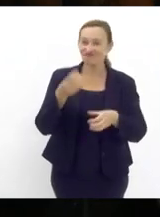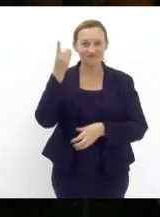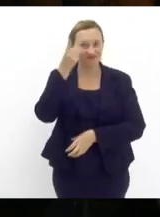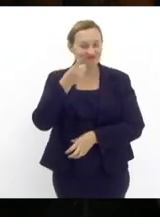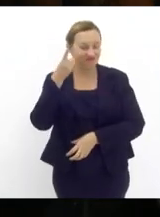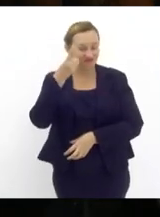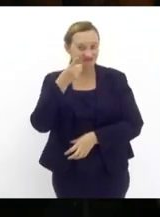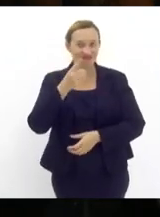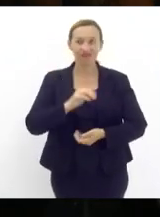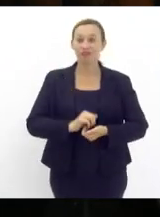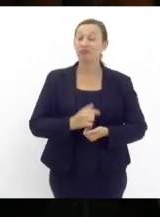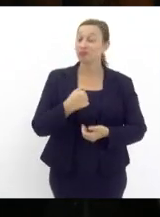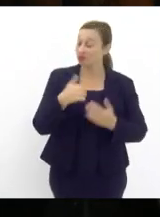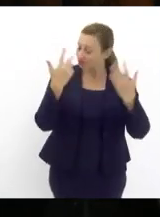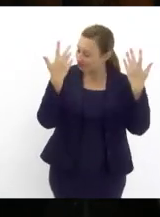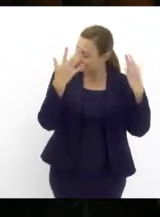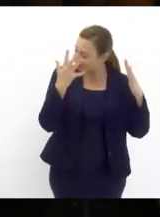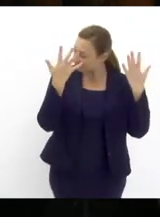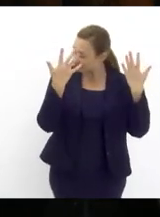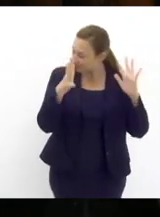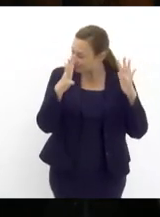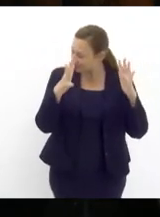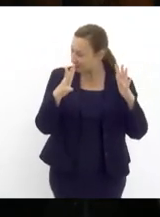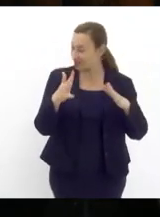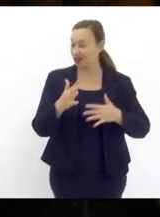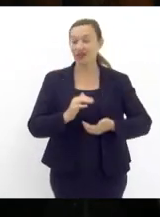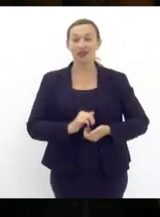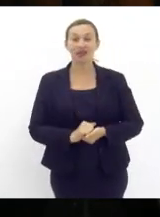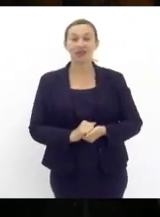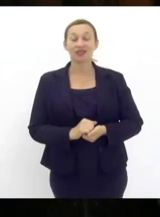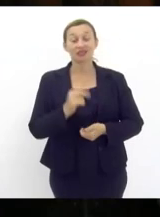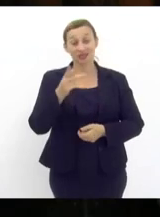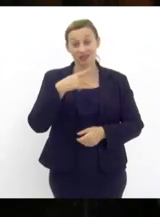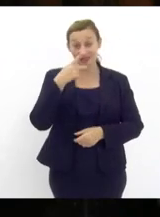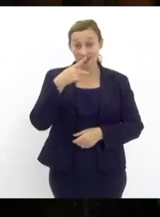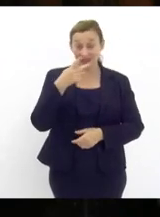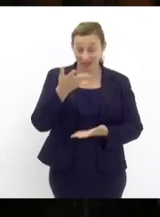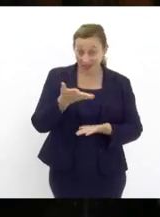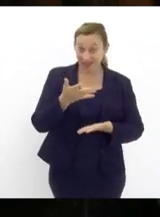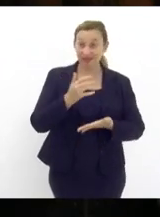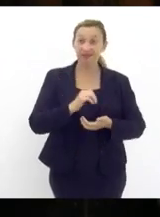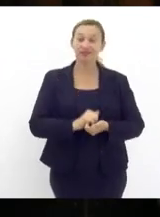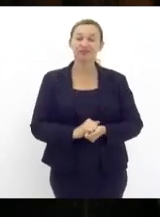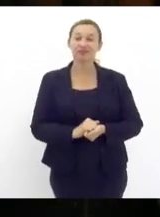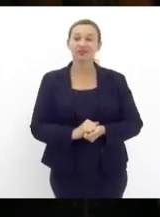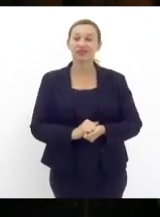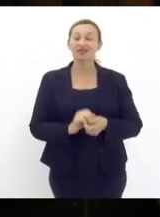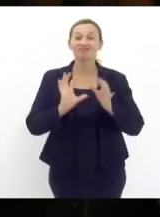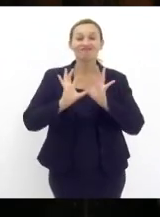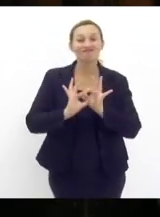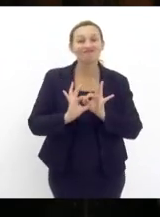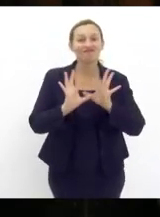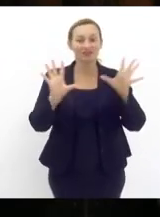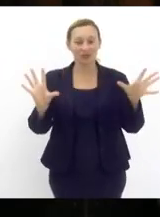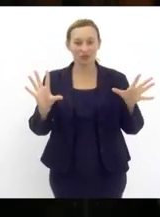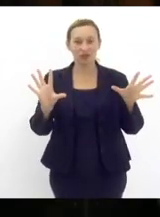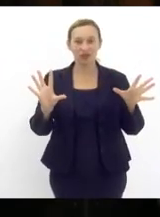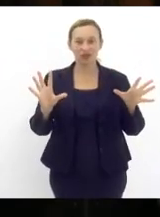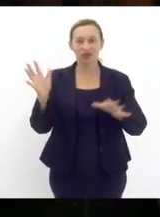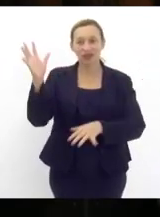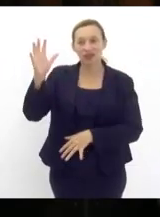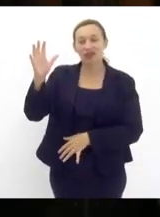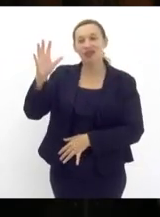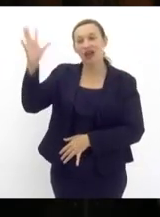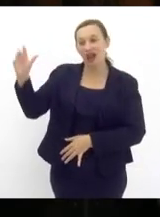e ao mesmo saudar e fiz questão de lá tá presente que a democracia da